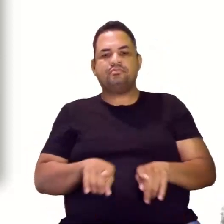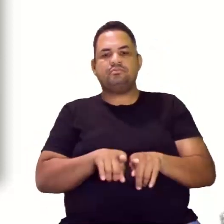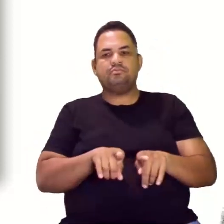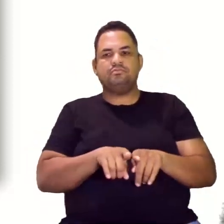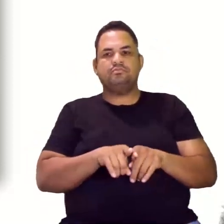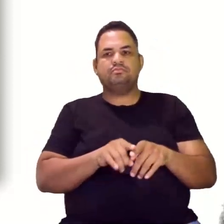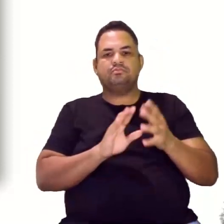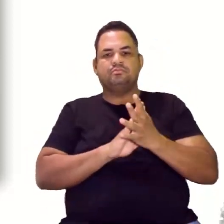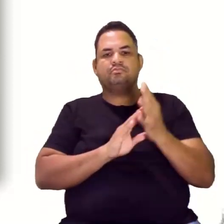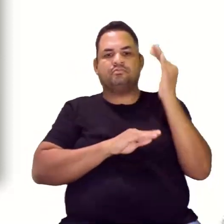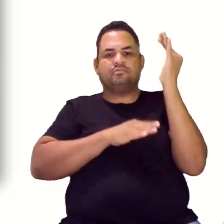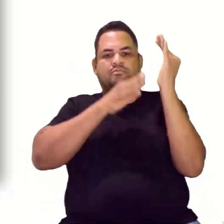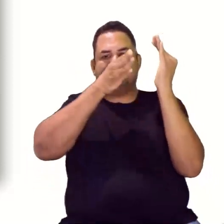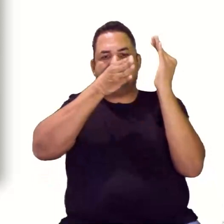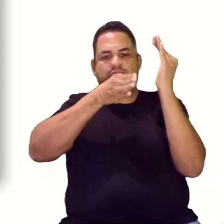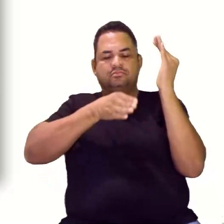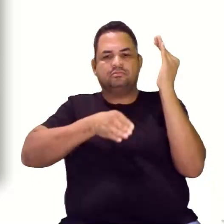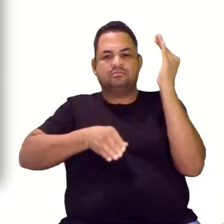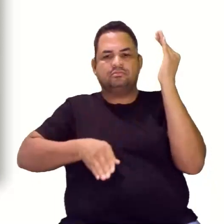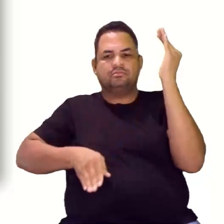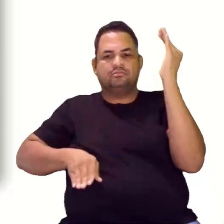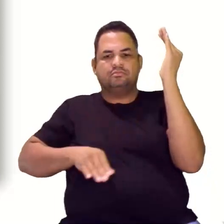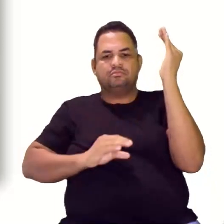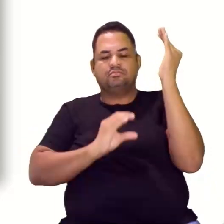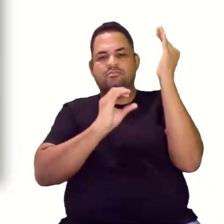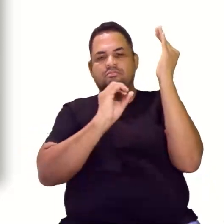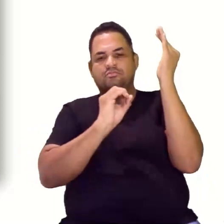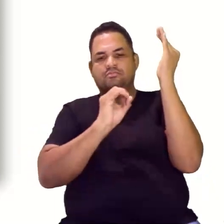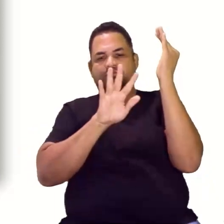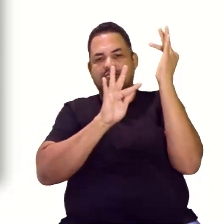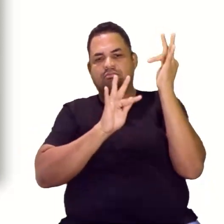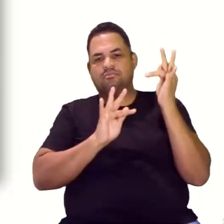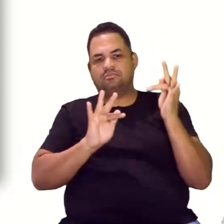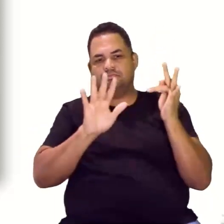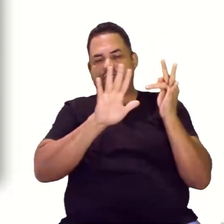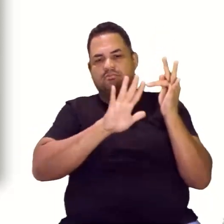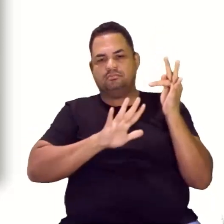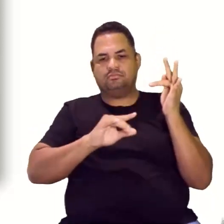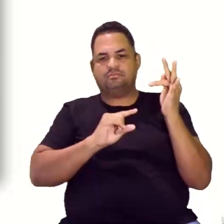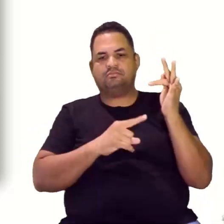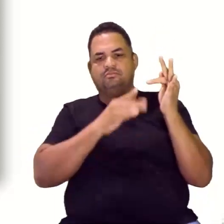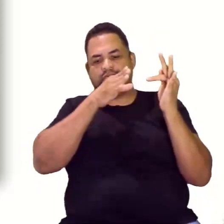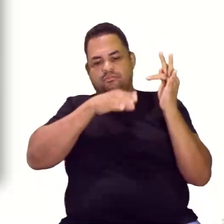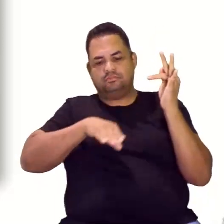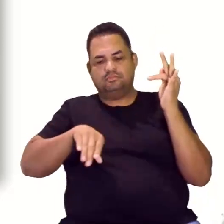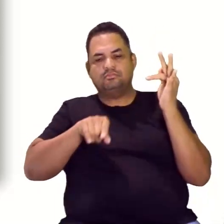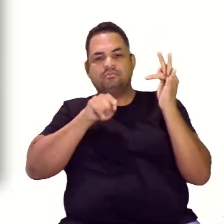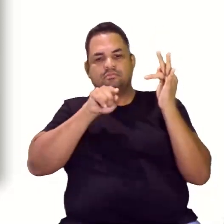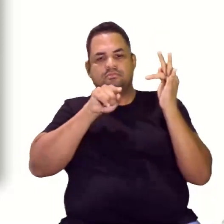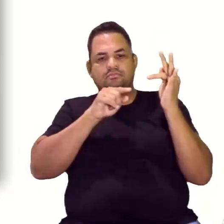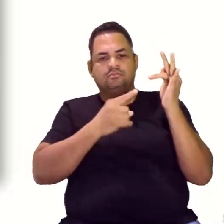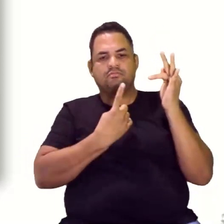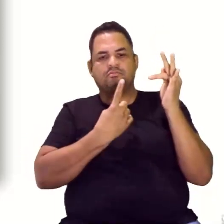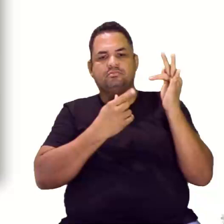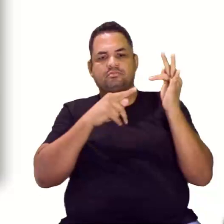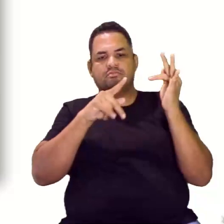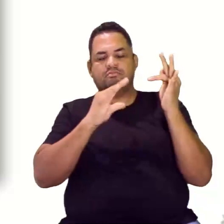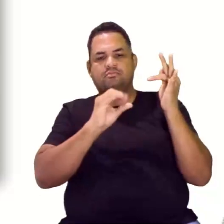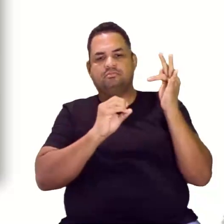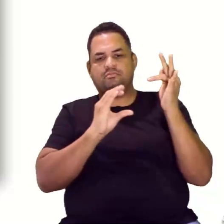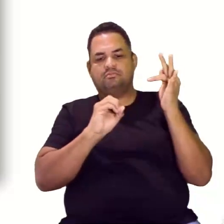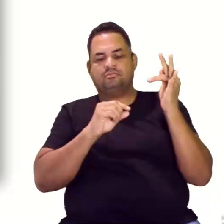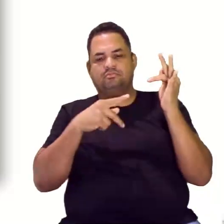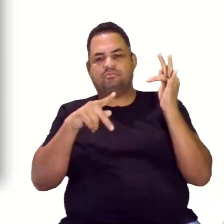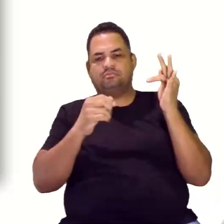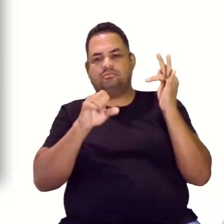nós temos a decrescente, que o nosso A fica entre o 0 e 1, mas também corta no mesmo ponto. 1 para X,